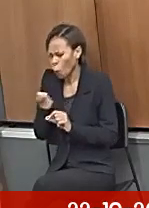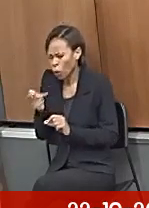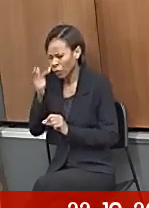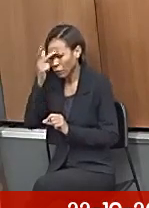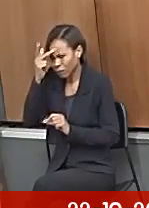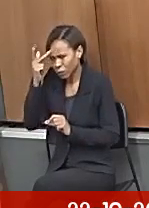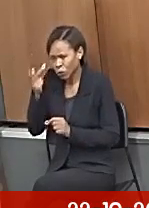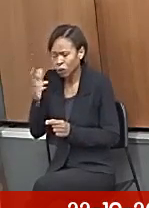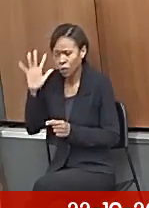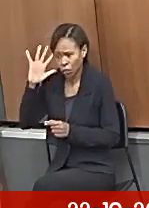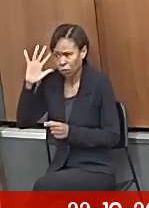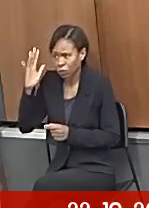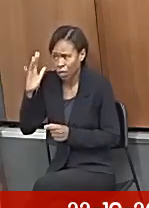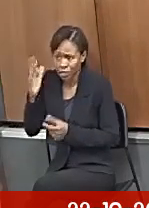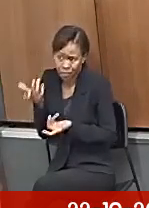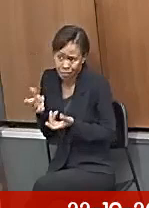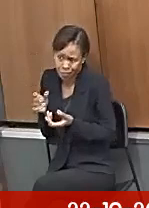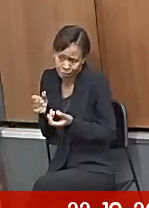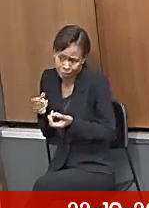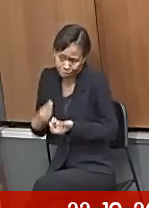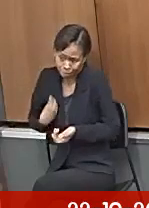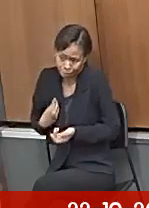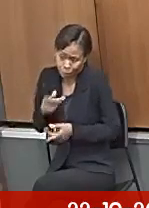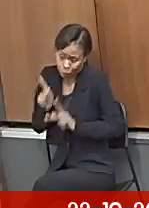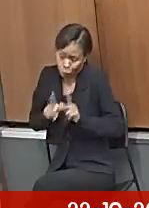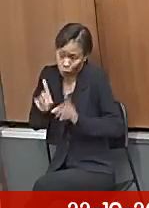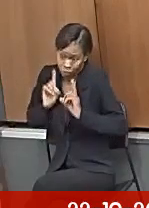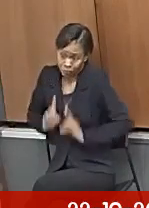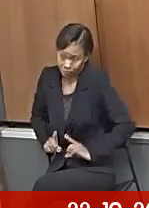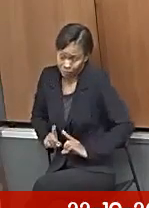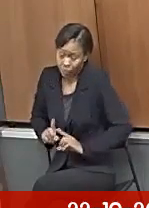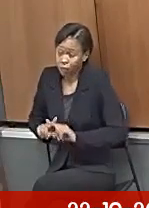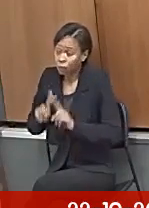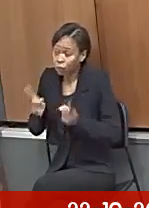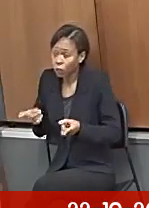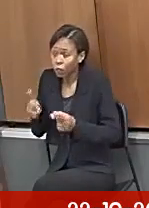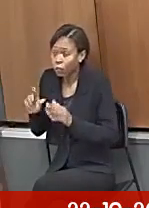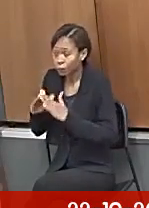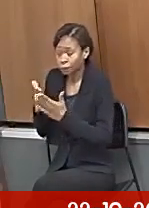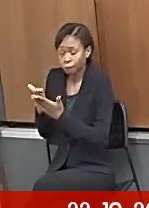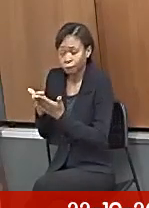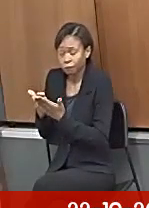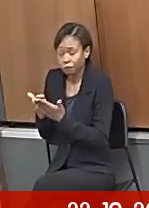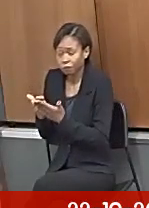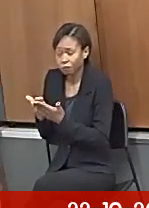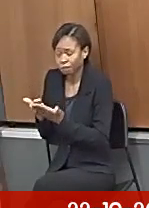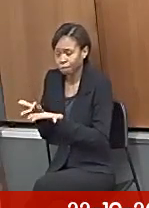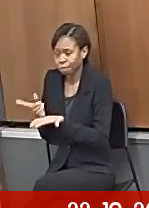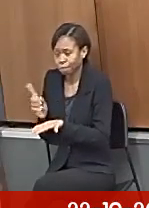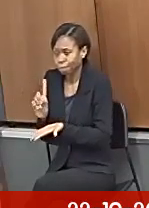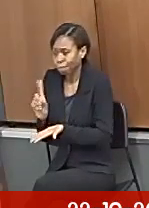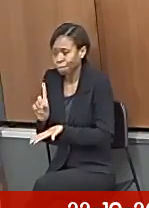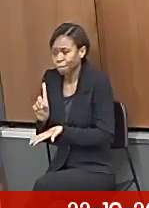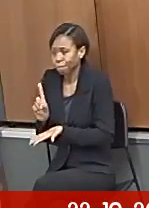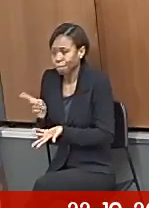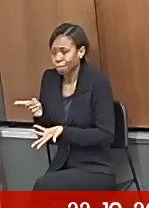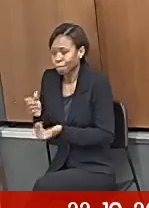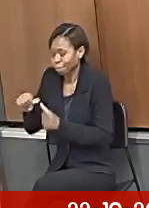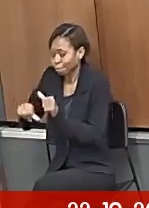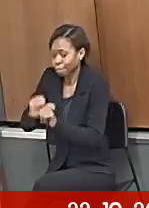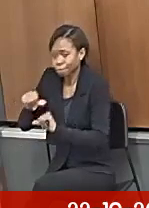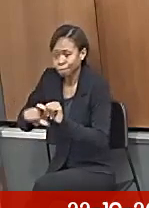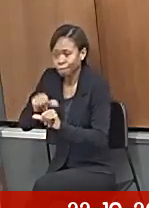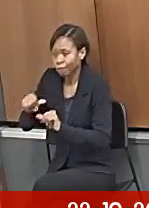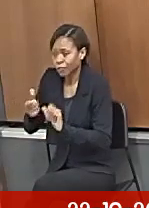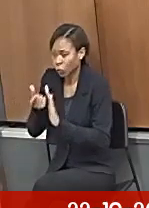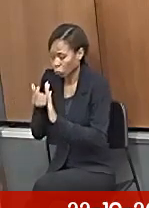de poucas pessoas com deficiência, como diz a minoria, a escola não computa isso como algo que vai modificar o